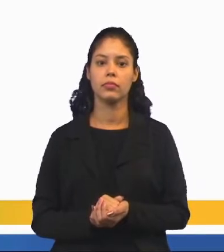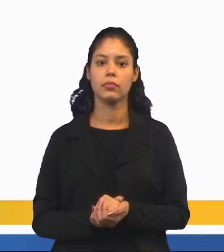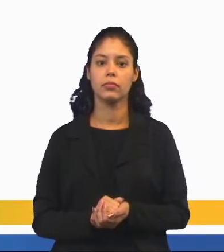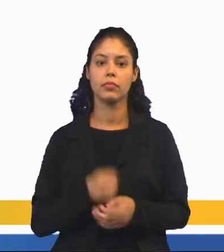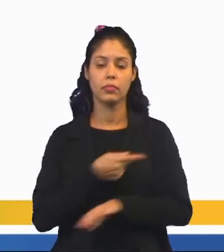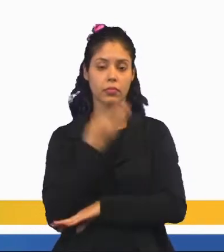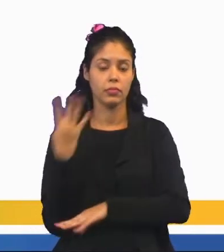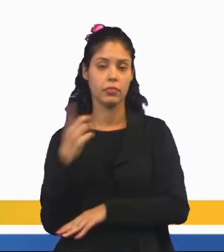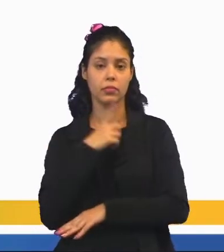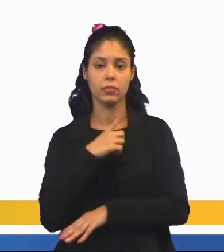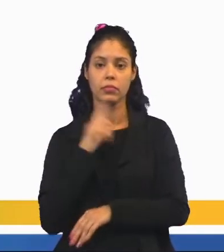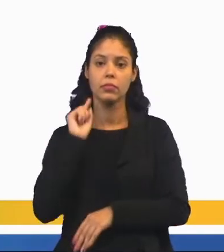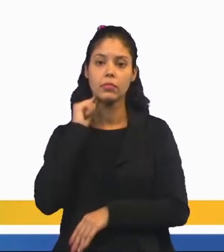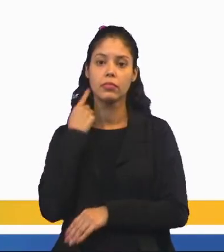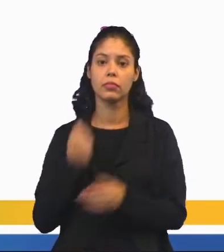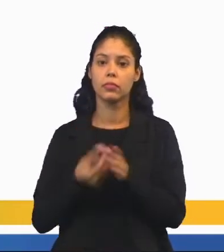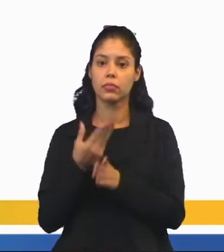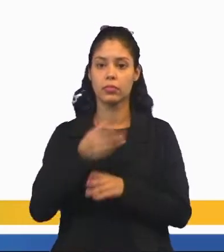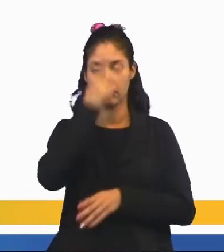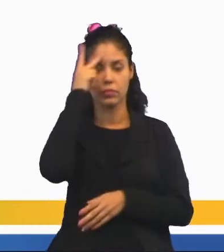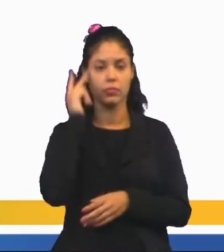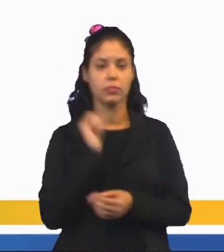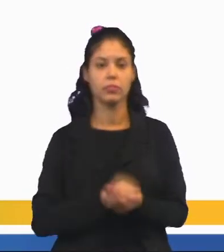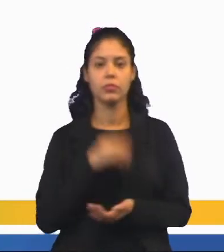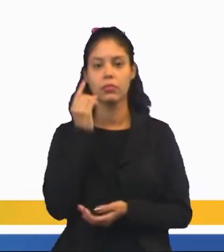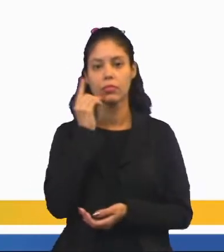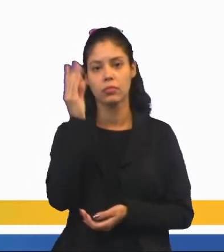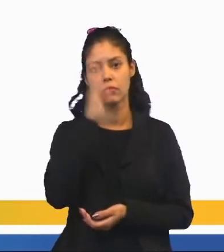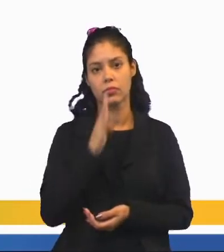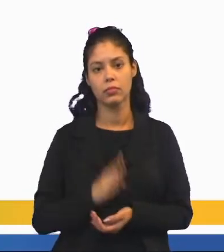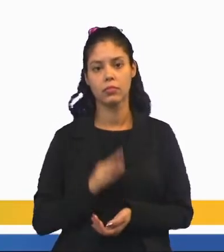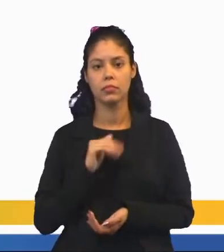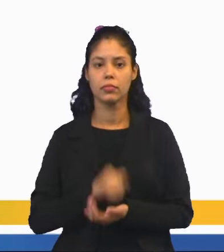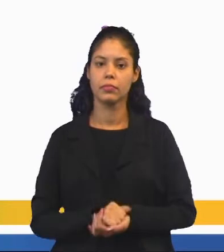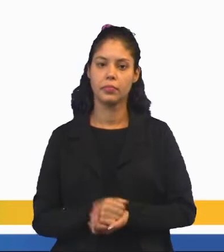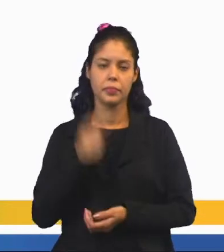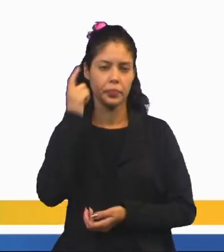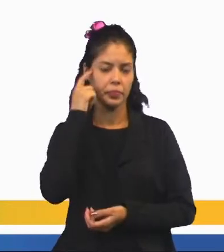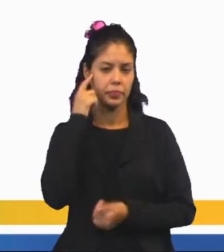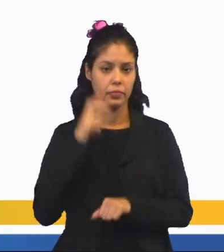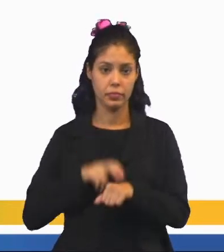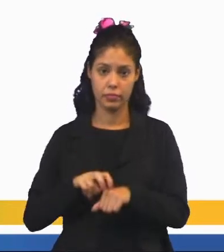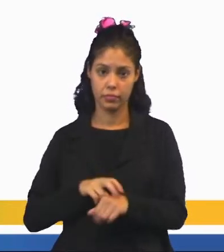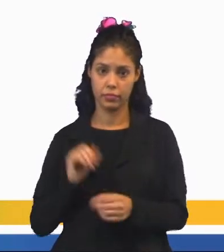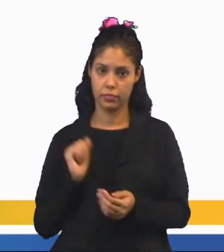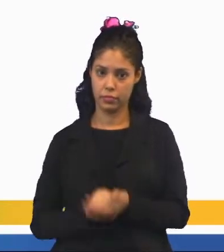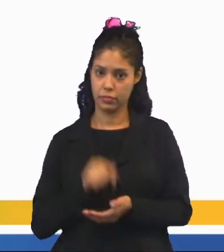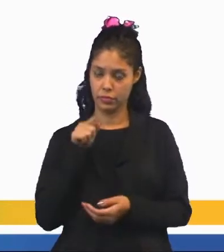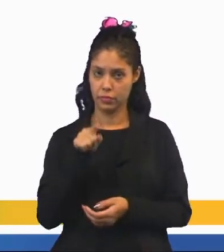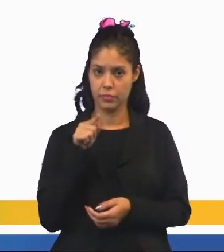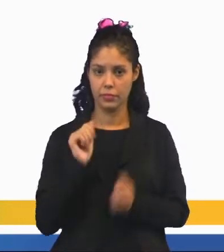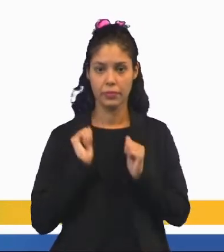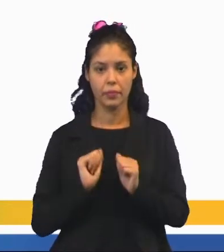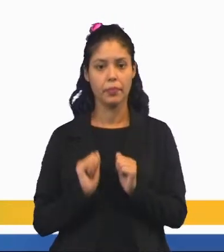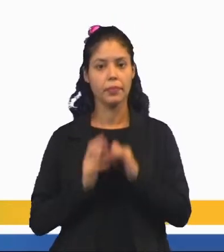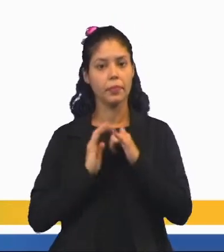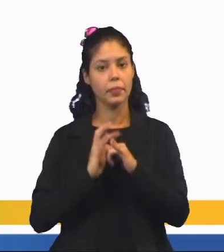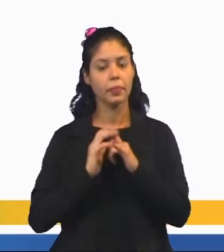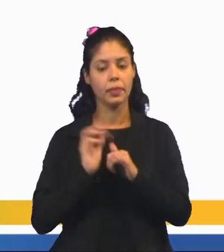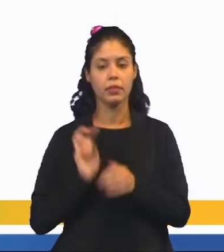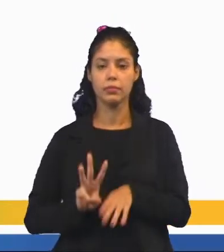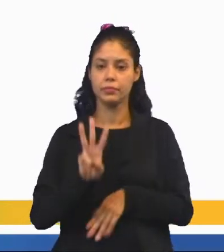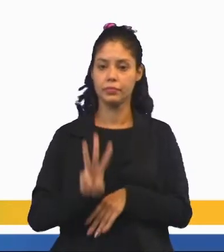lixo, a quantidade de lixo produzida por uma pessoa diariamente no Brasil. Pensamento Verde. Você pode aí entrar